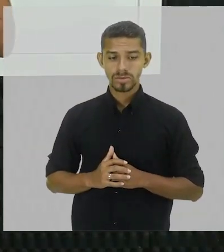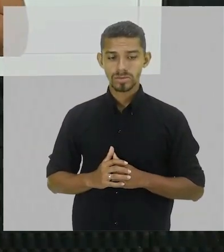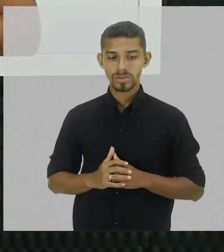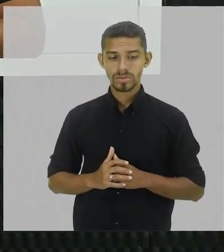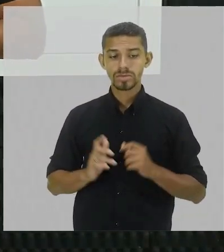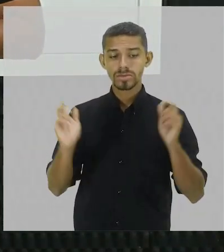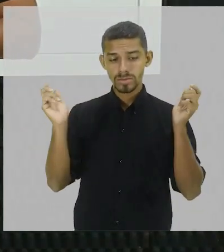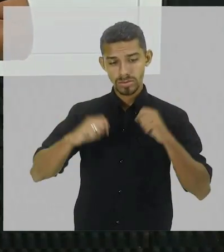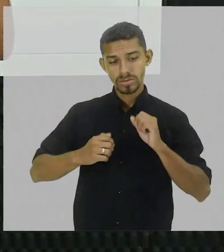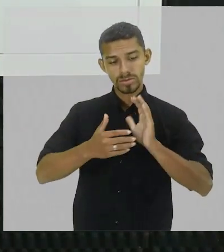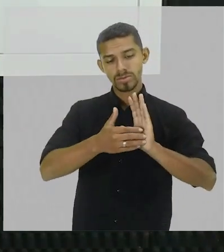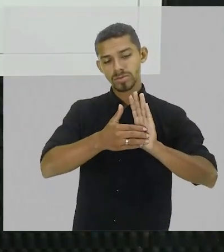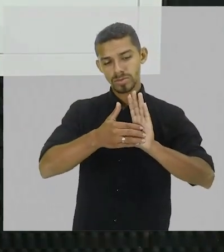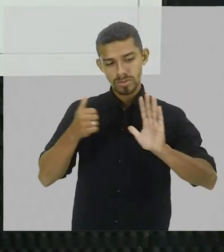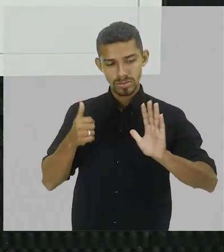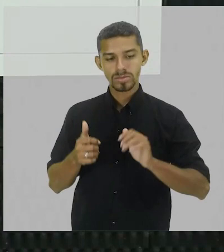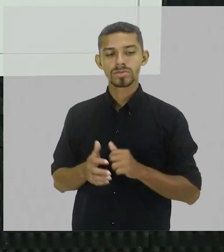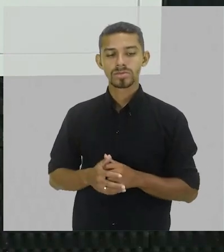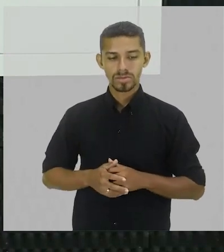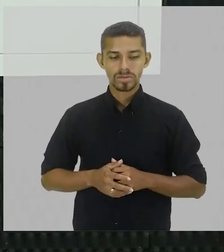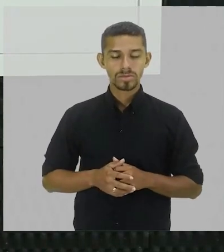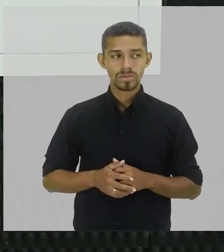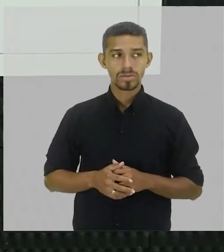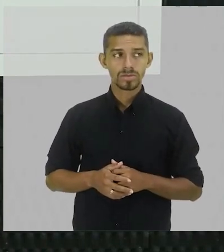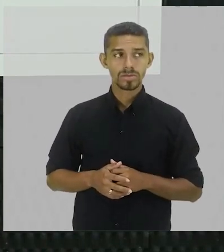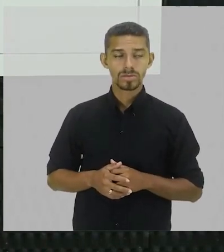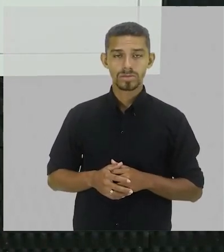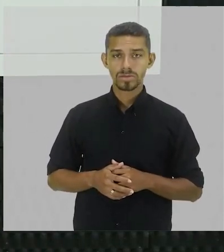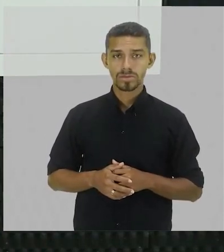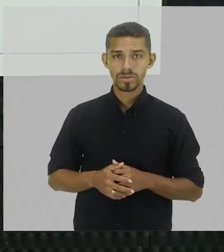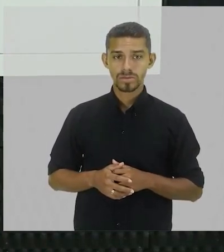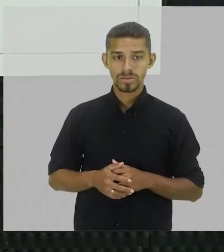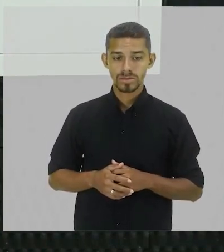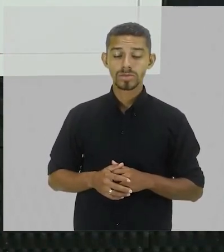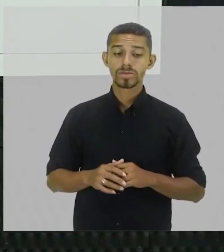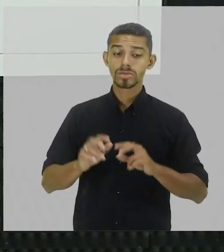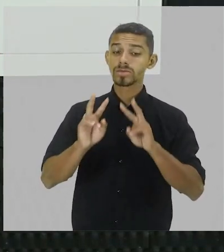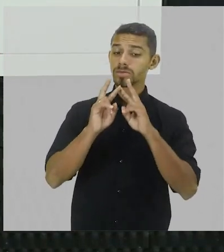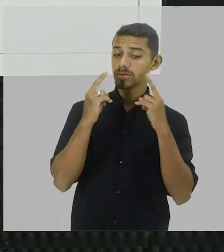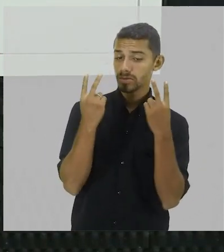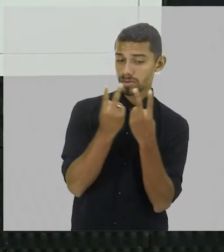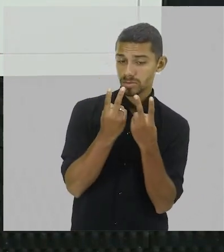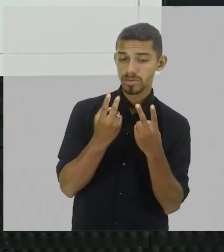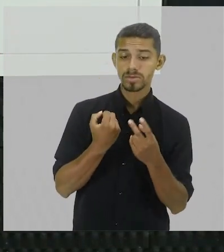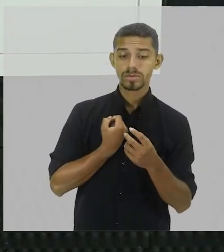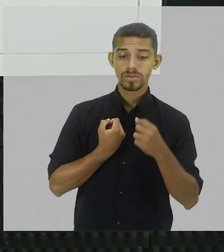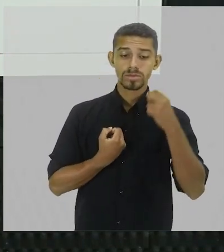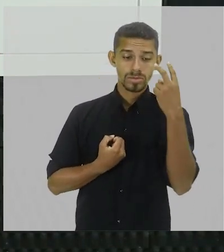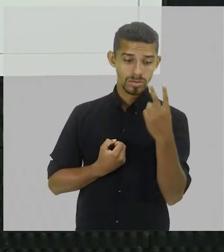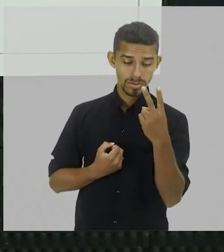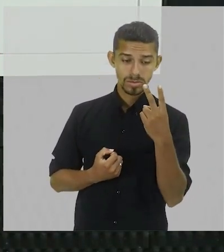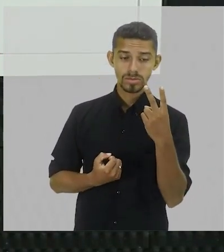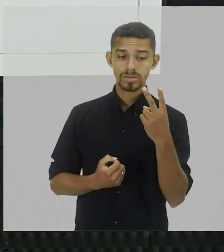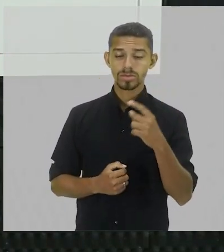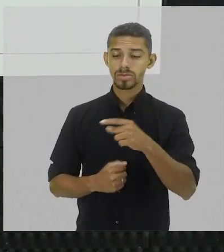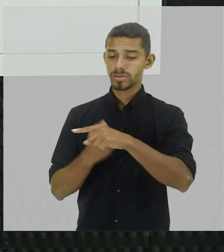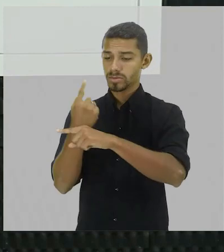é o que eu tenho para tirar. Então, o volume da pirâmide 2, também a fórmula é a mesma.